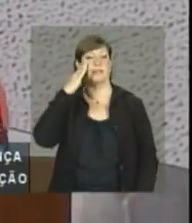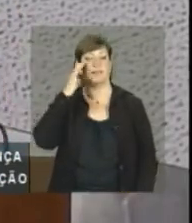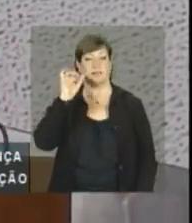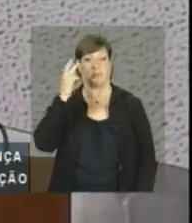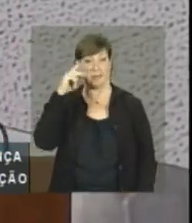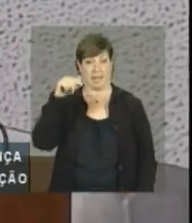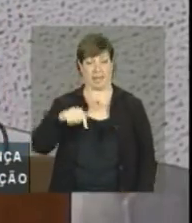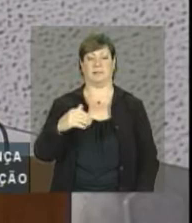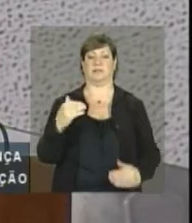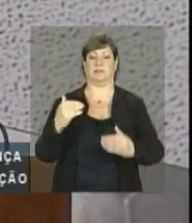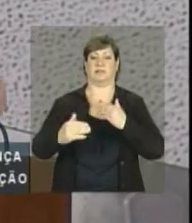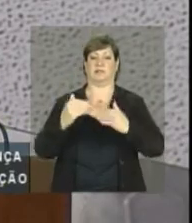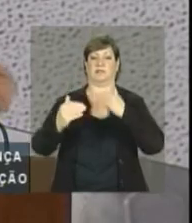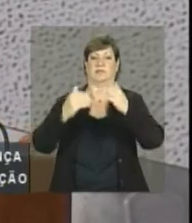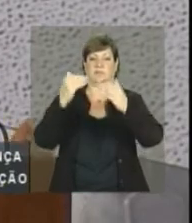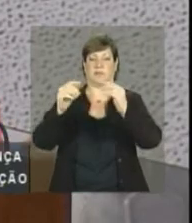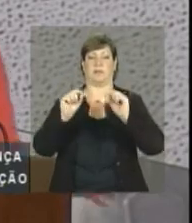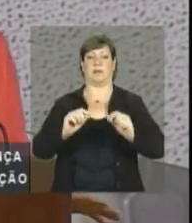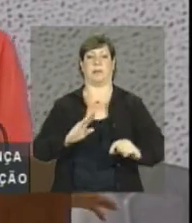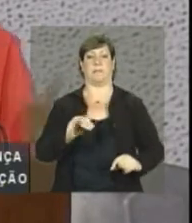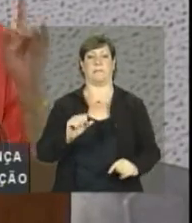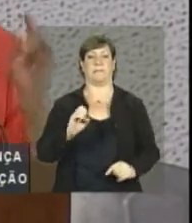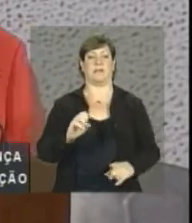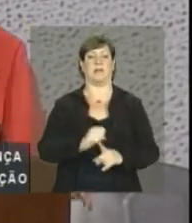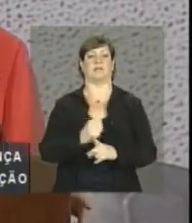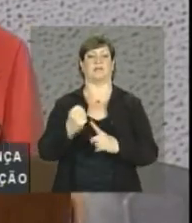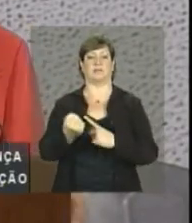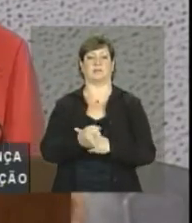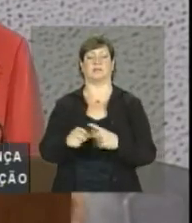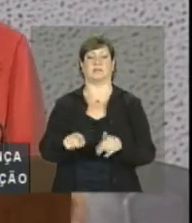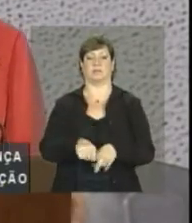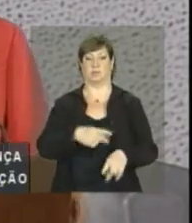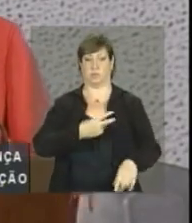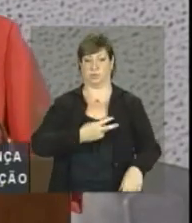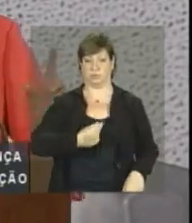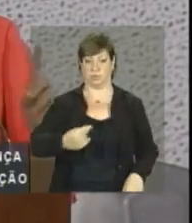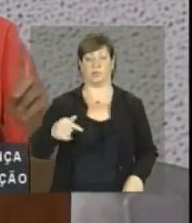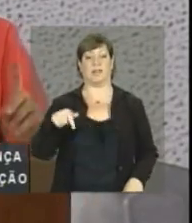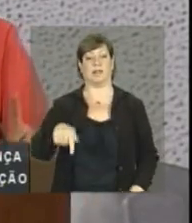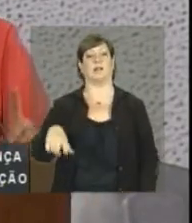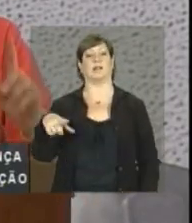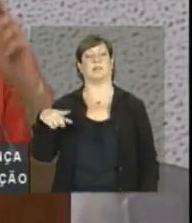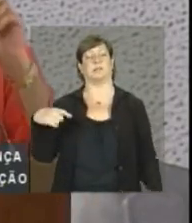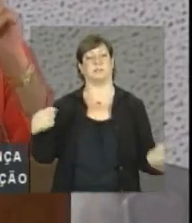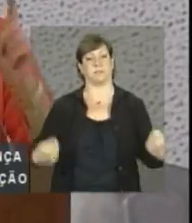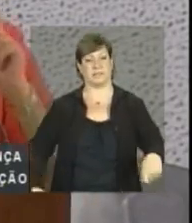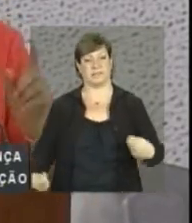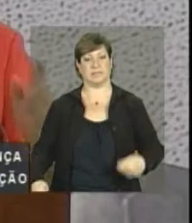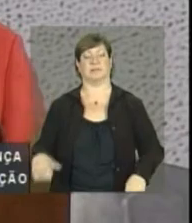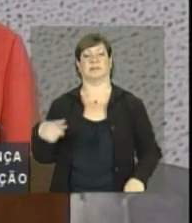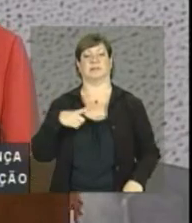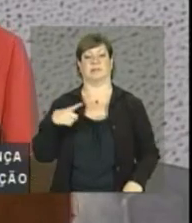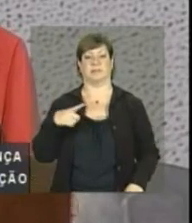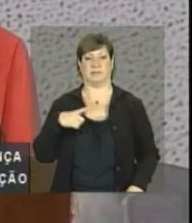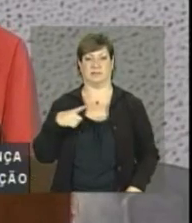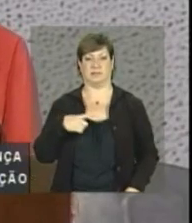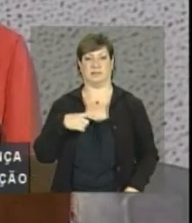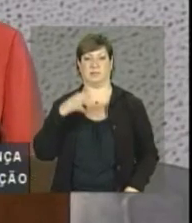esse desenvolvimento com bases sociais ser sustentável, ele tem de ter